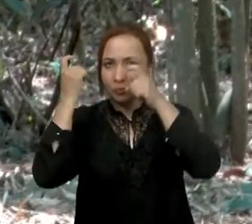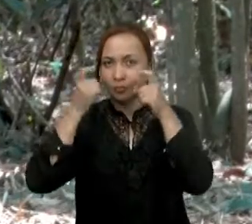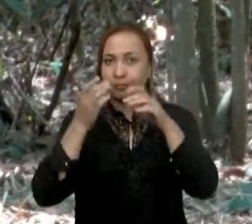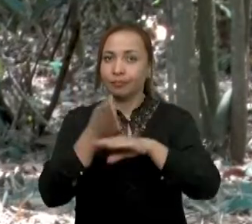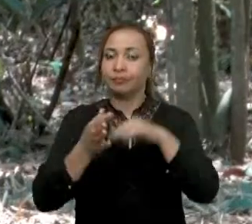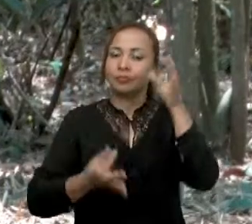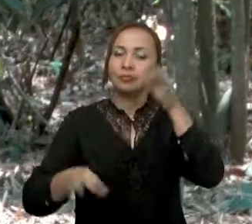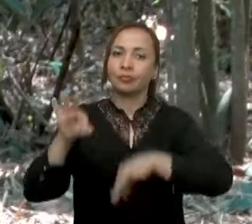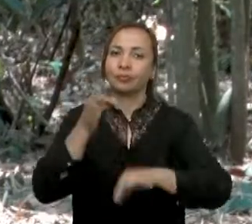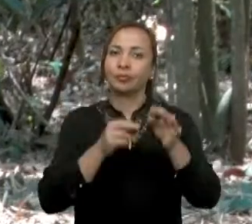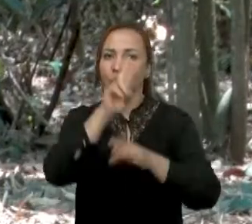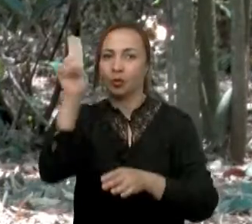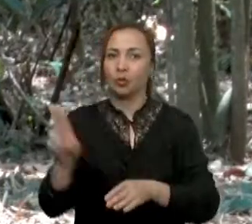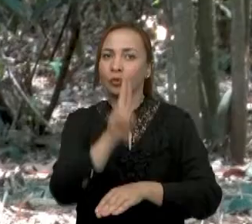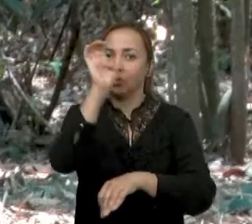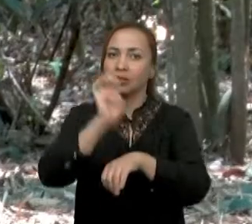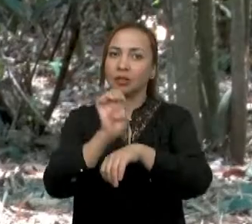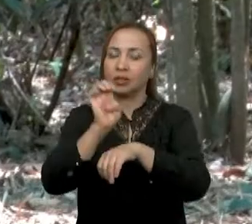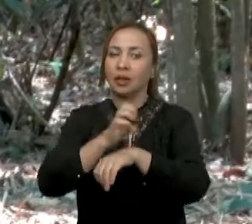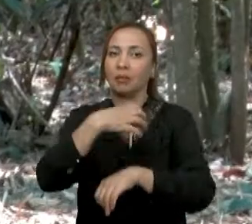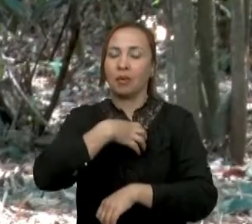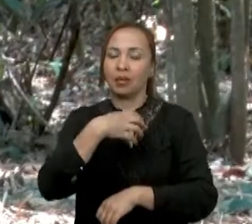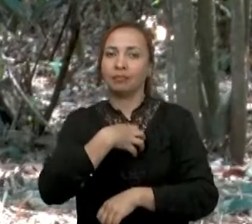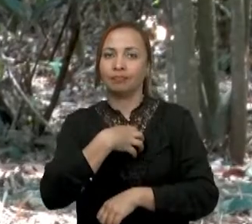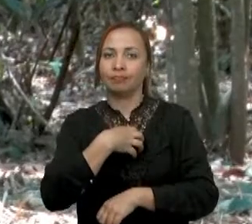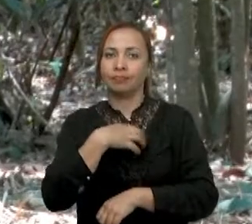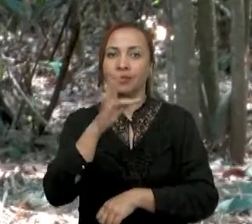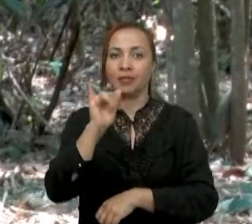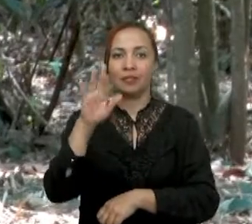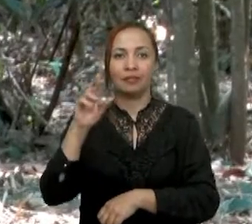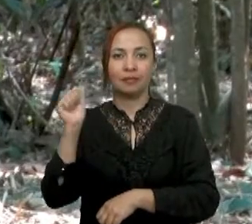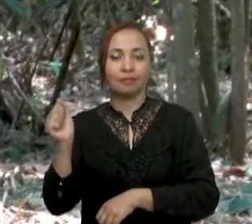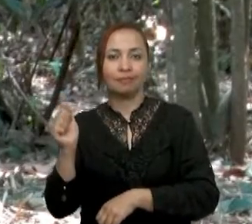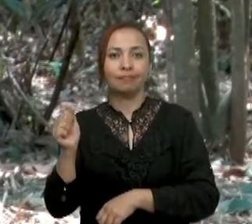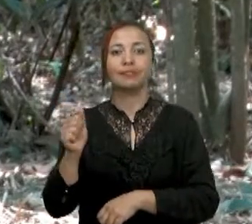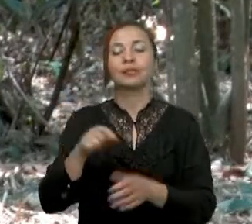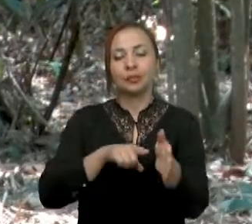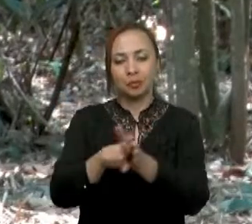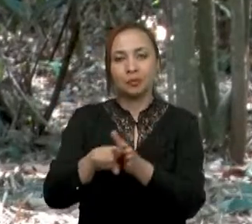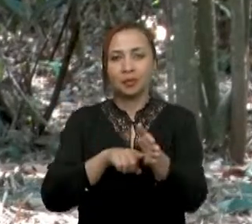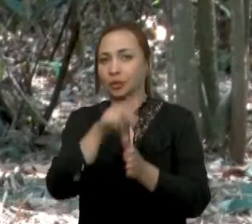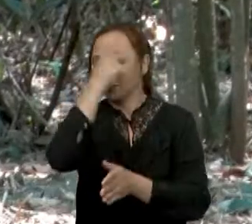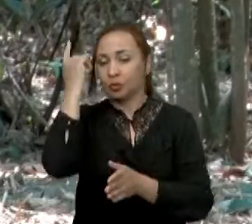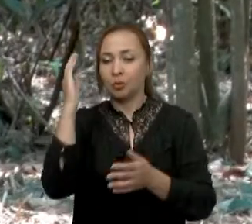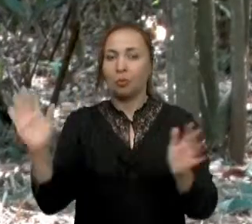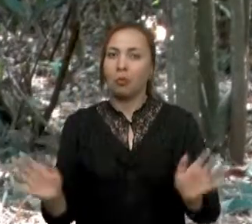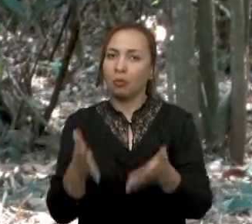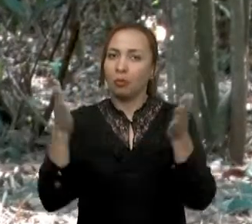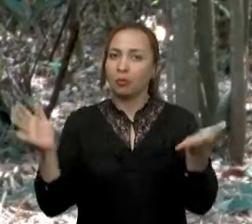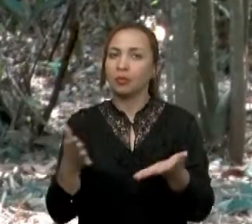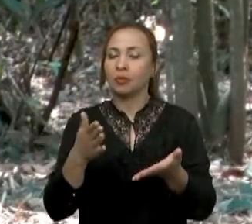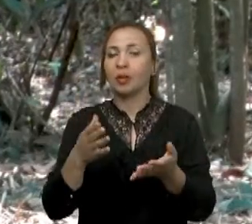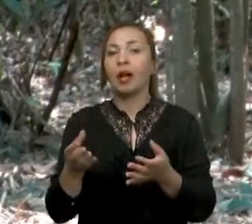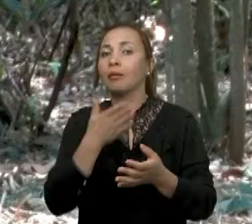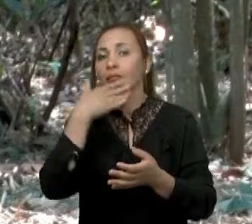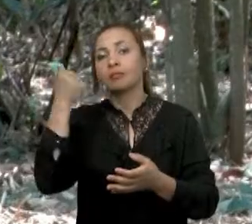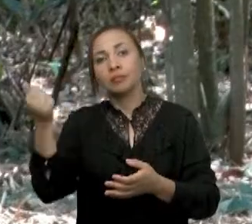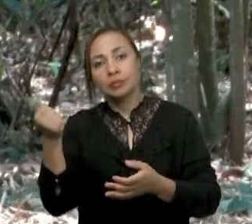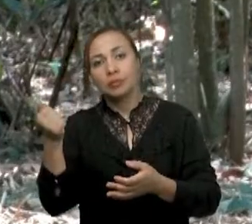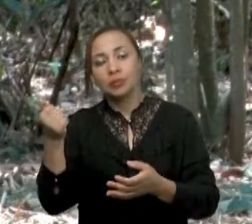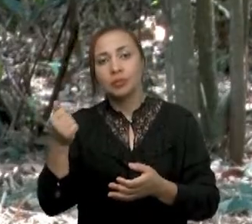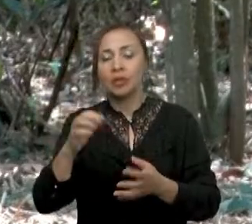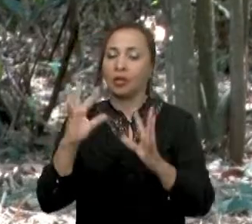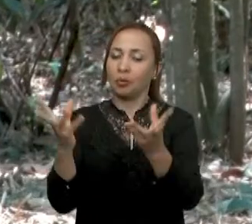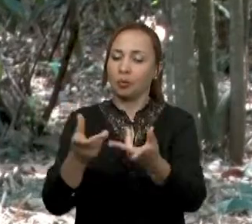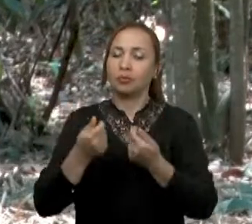que entra a missão do ambulatório de saúde da Universidade Estadual de Feira de Santana e dos pesquisadores que buscam promover a reabilitação